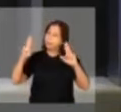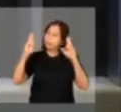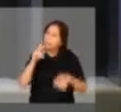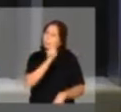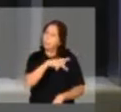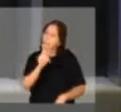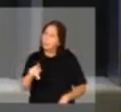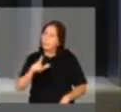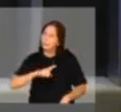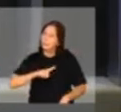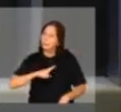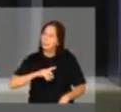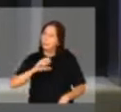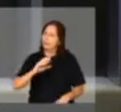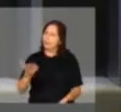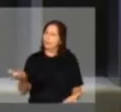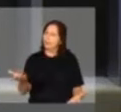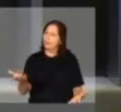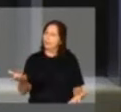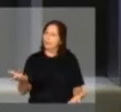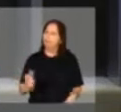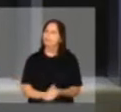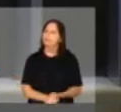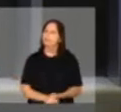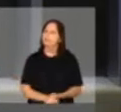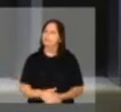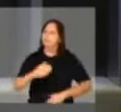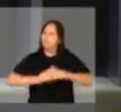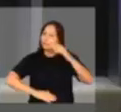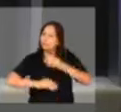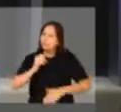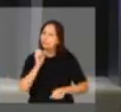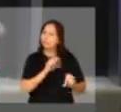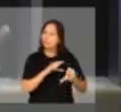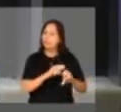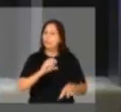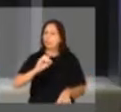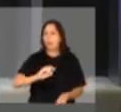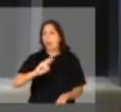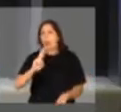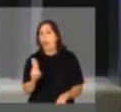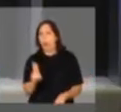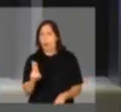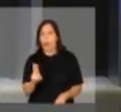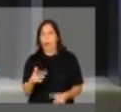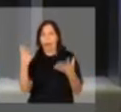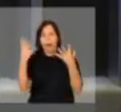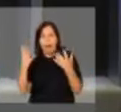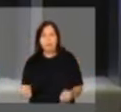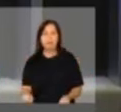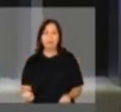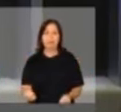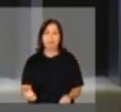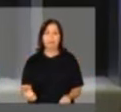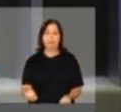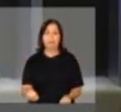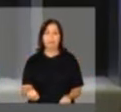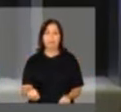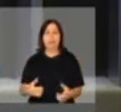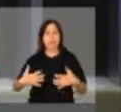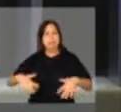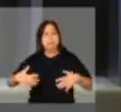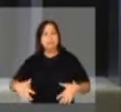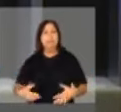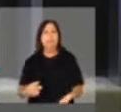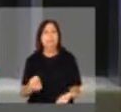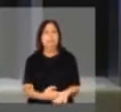professoras, vão respeitar os trabalhadores de educação, ou vão se subordinar a essa atrocidade do Bolsonaro, que vai nos